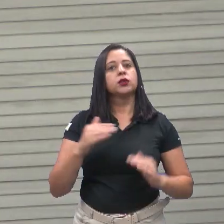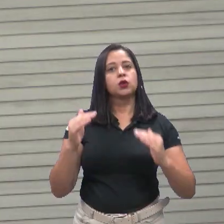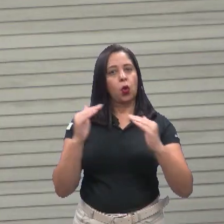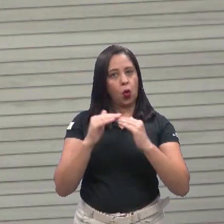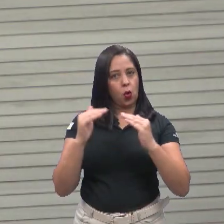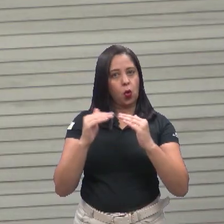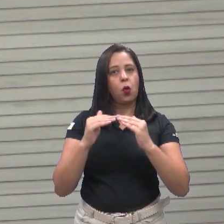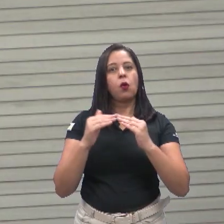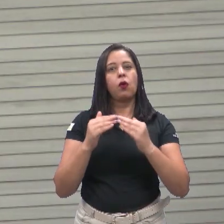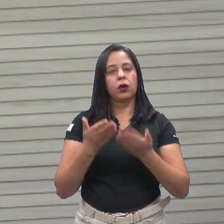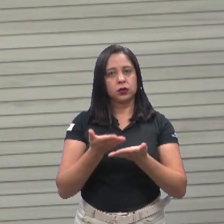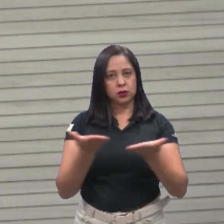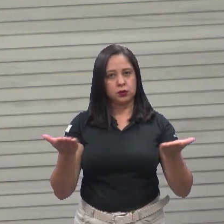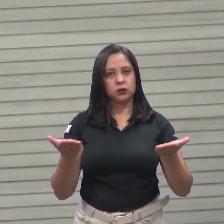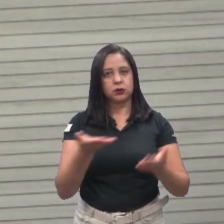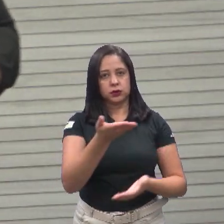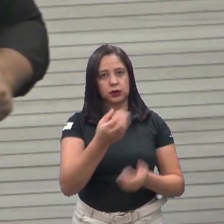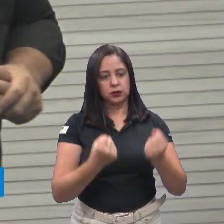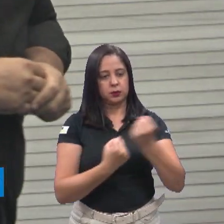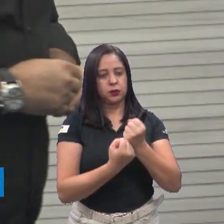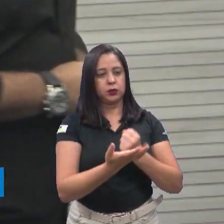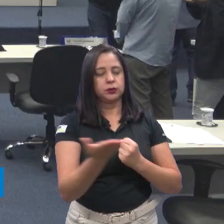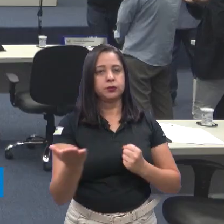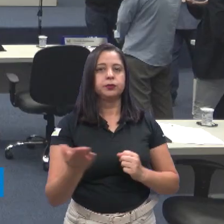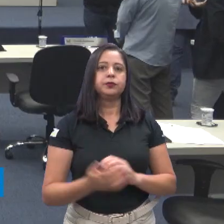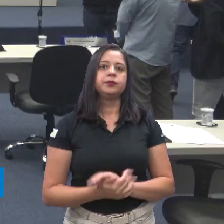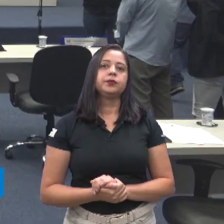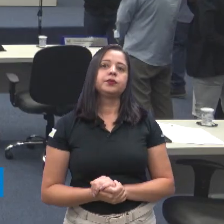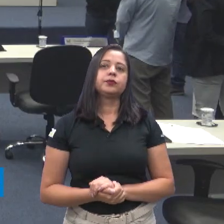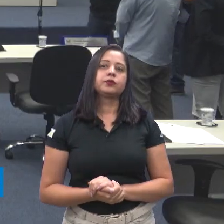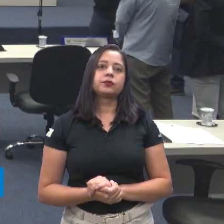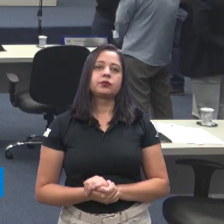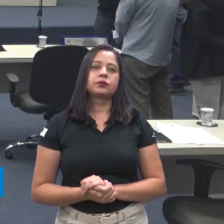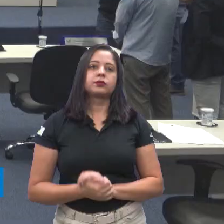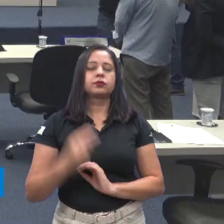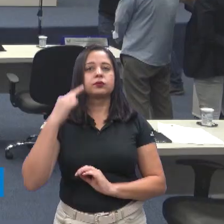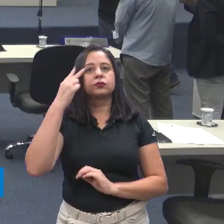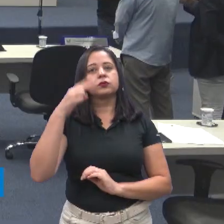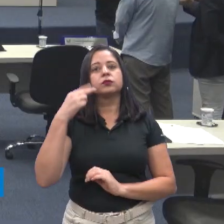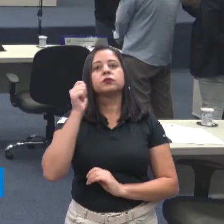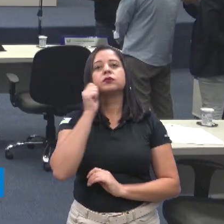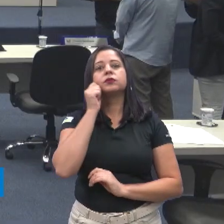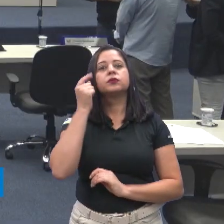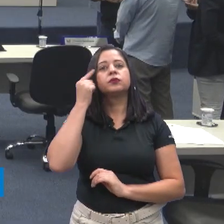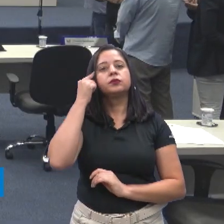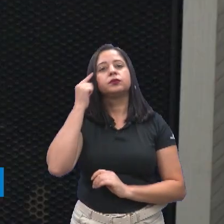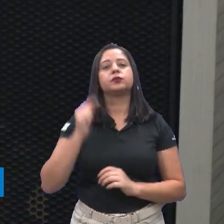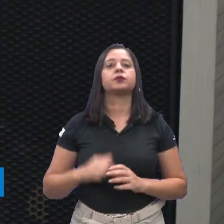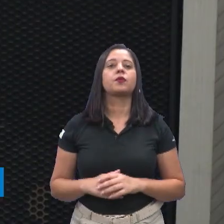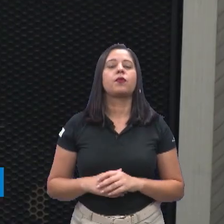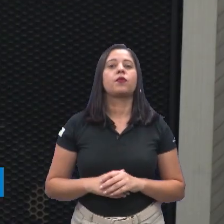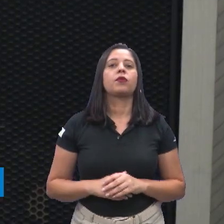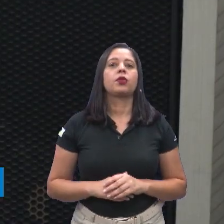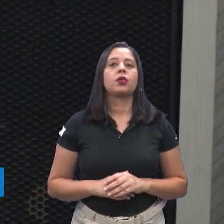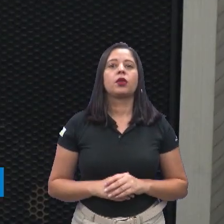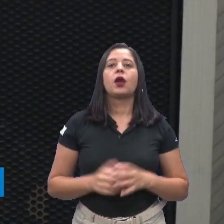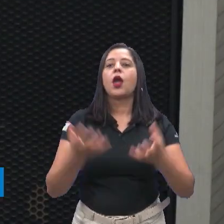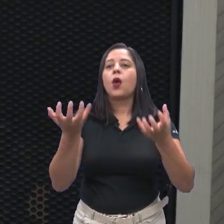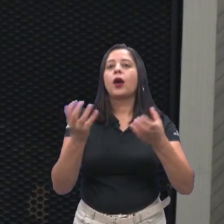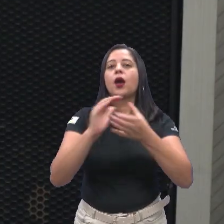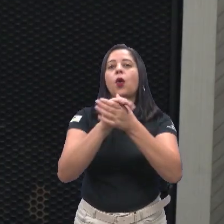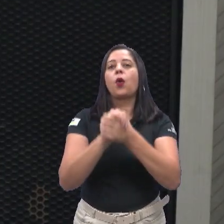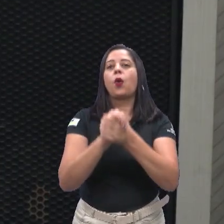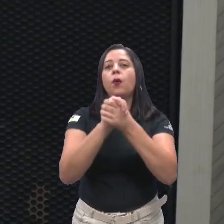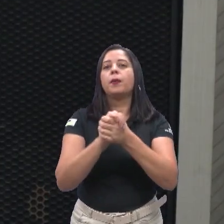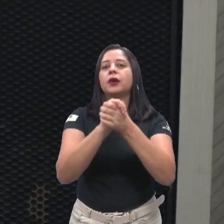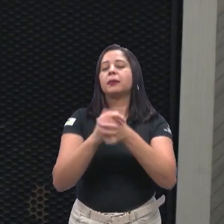mais precisam desse serviço. Questão de ordem, a vereadora Amélia, por tempo de 1 minuto, vereadora. Senhor presidente, quero cumprimentar todos